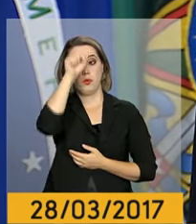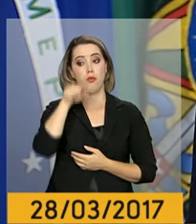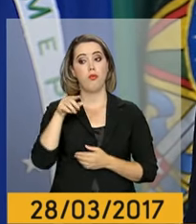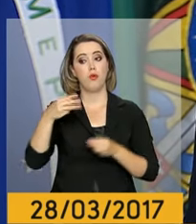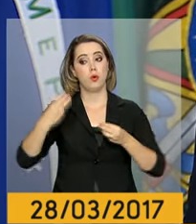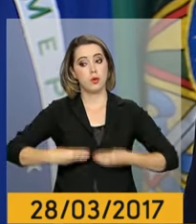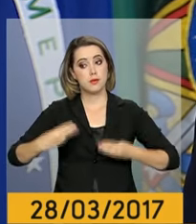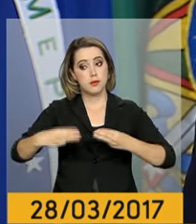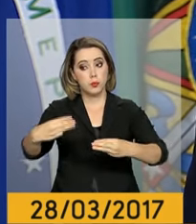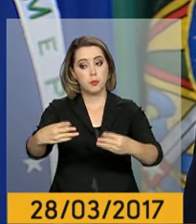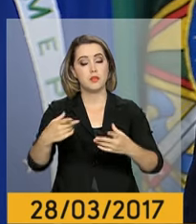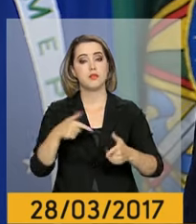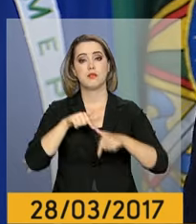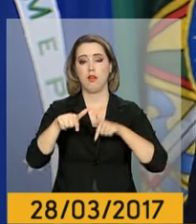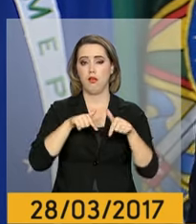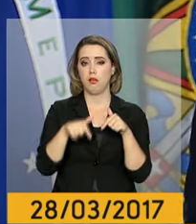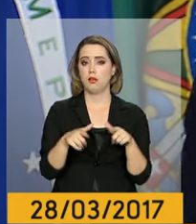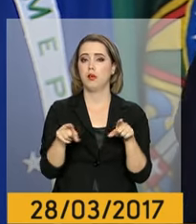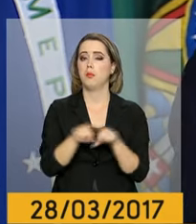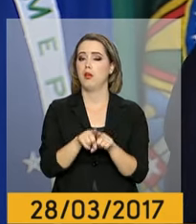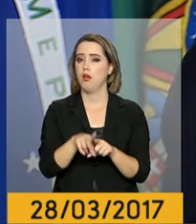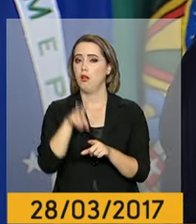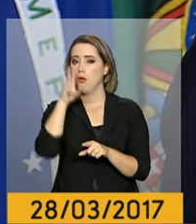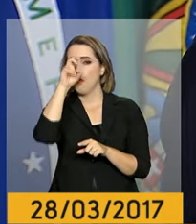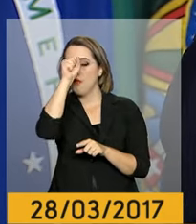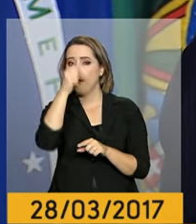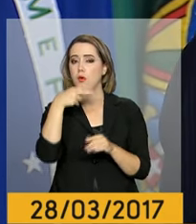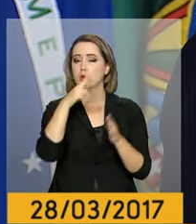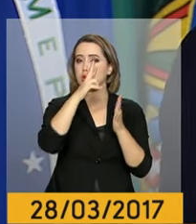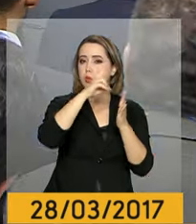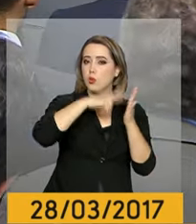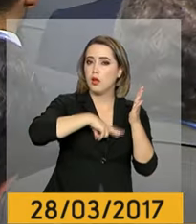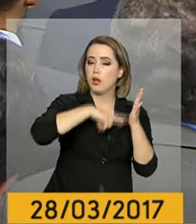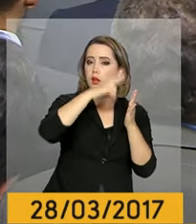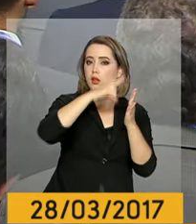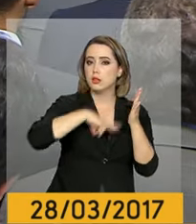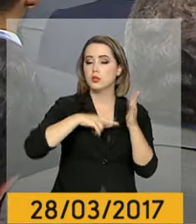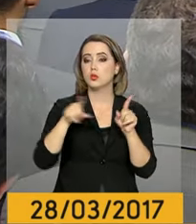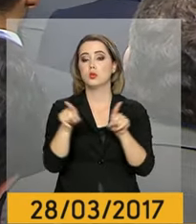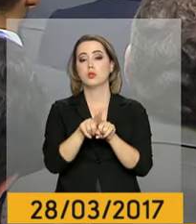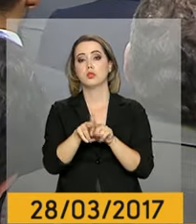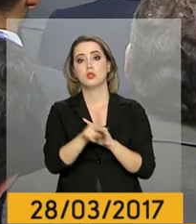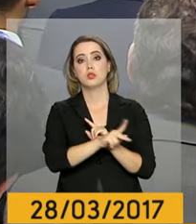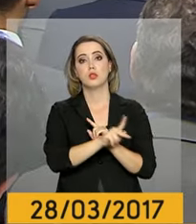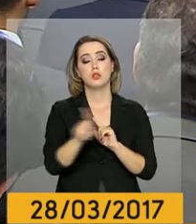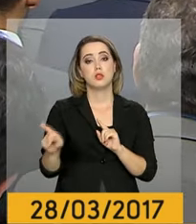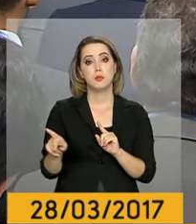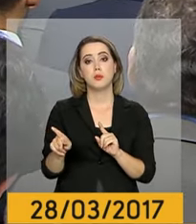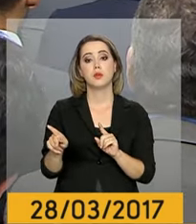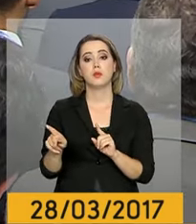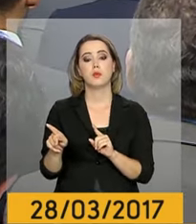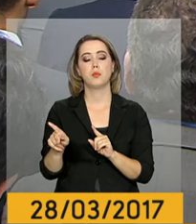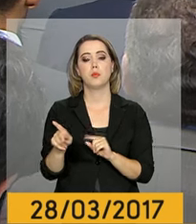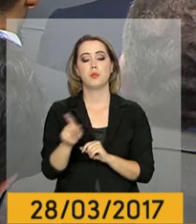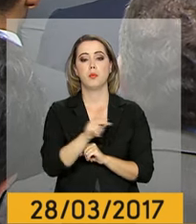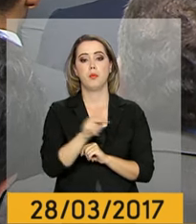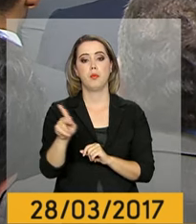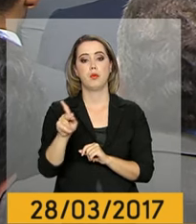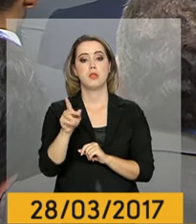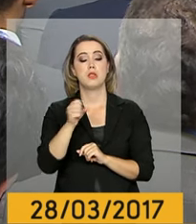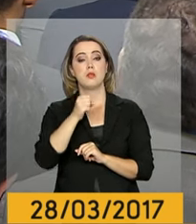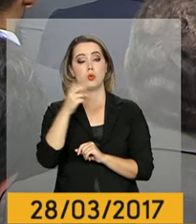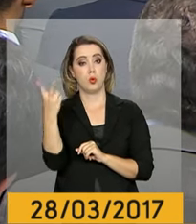do ministério por força do trabalho do relator e do presidente Senador oto Alencar e Paulo